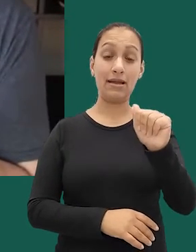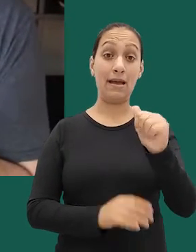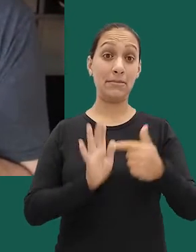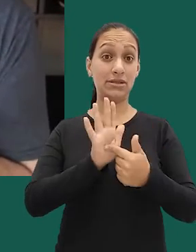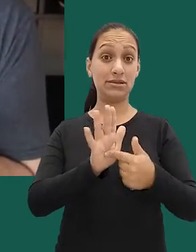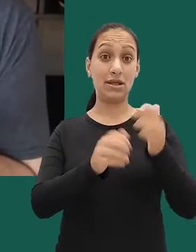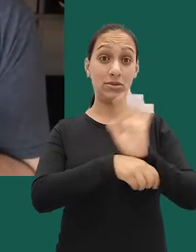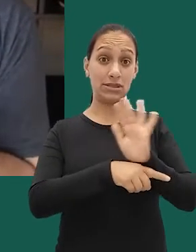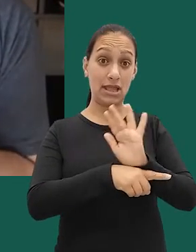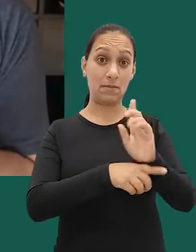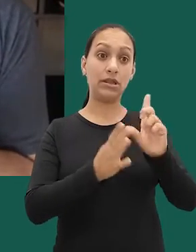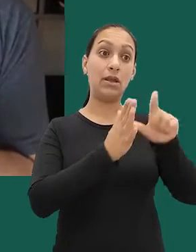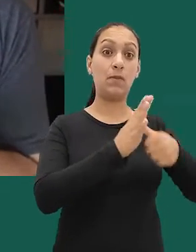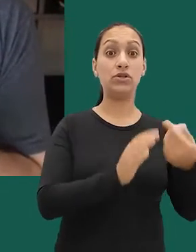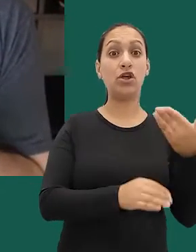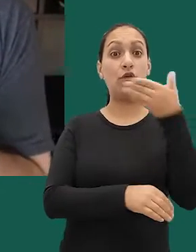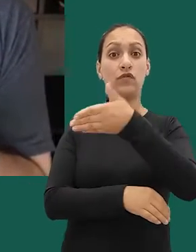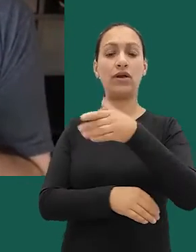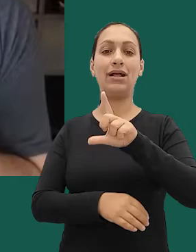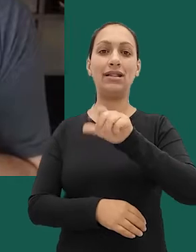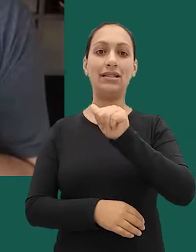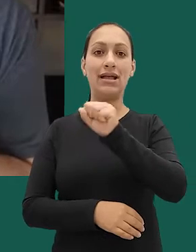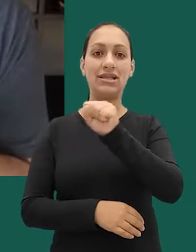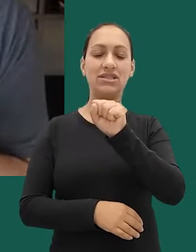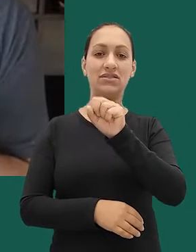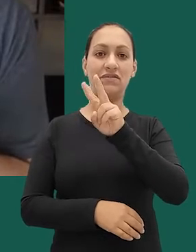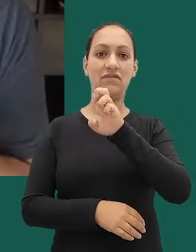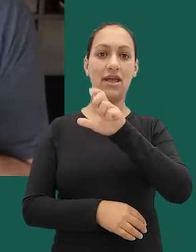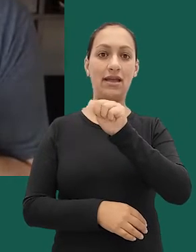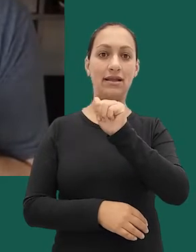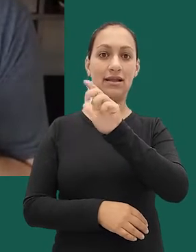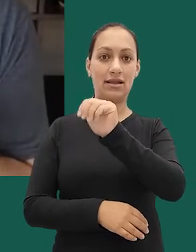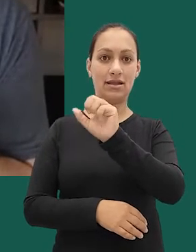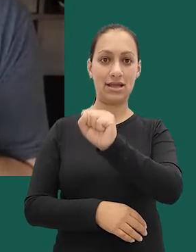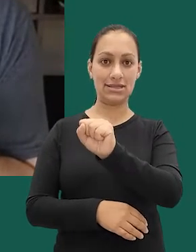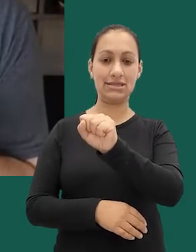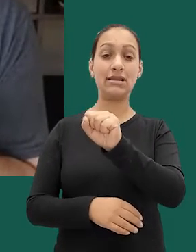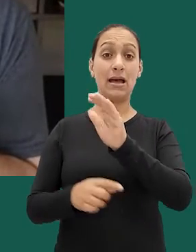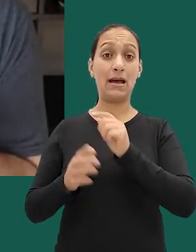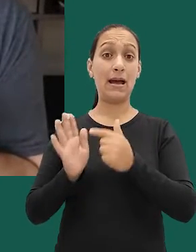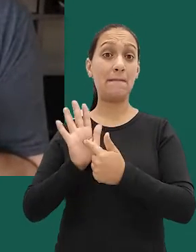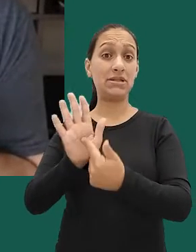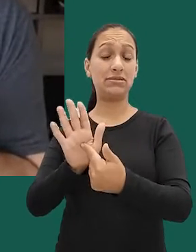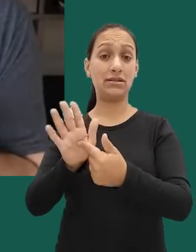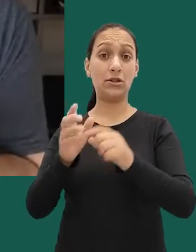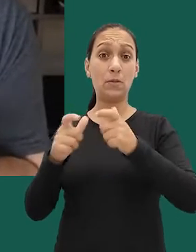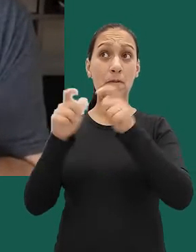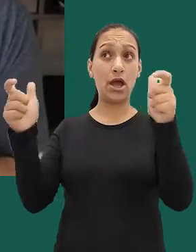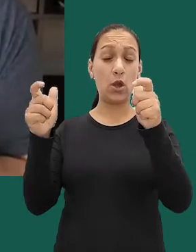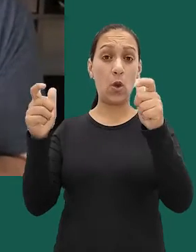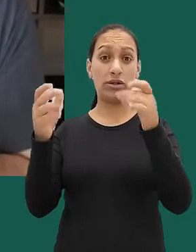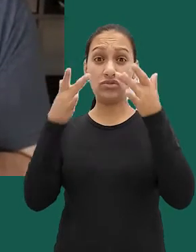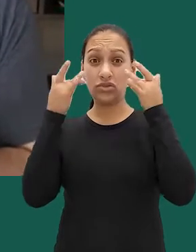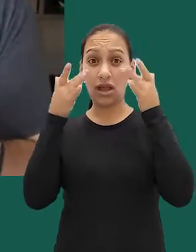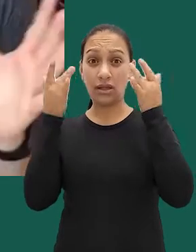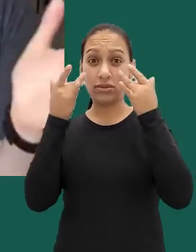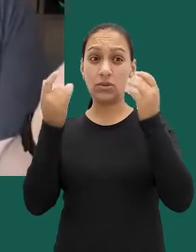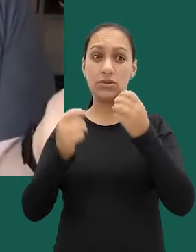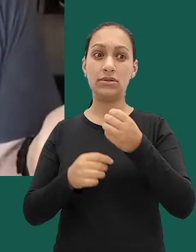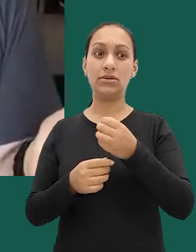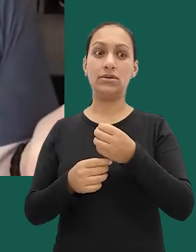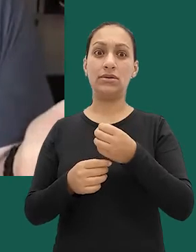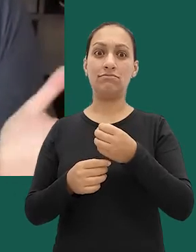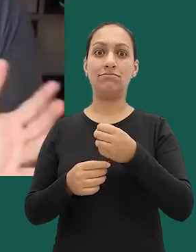Las Vegas a última vez, apresentar no maior teatro que eles tinham, que era, acho que até 3.000 pessoas.